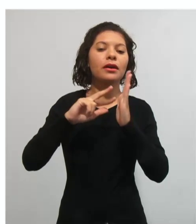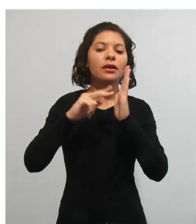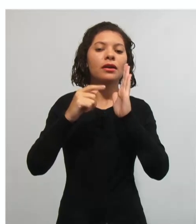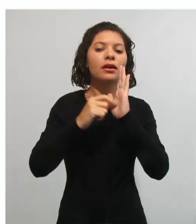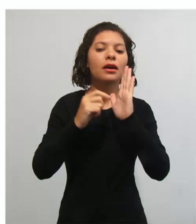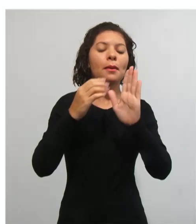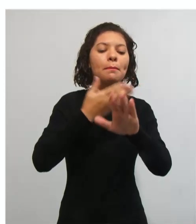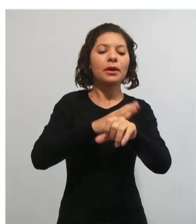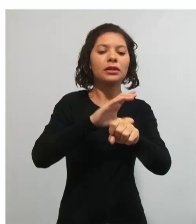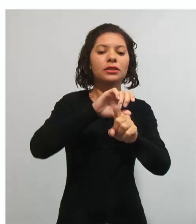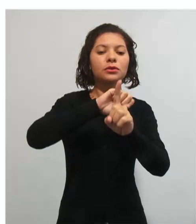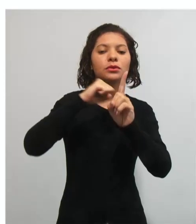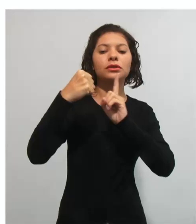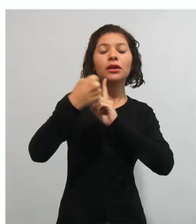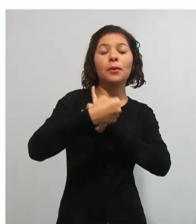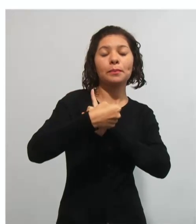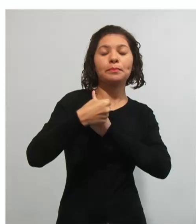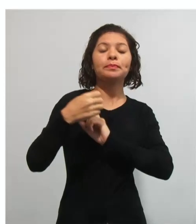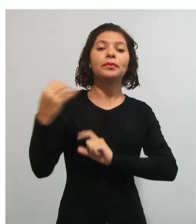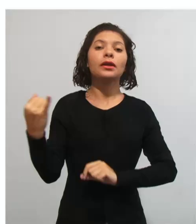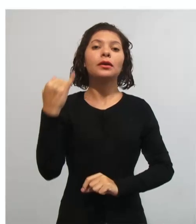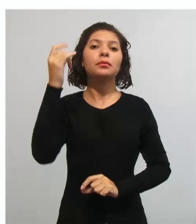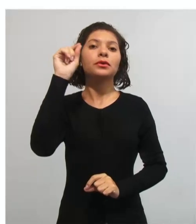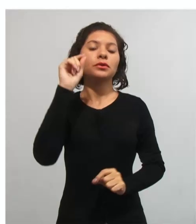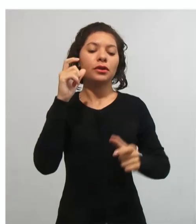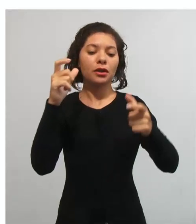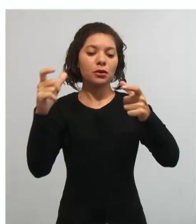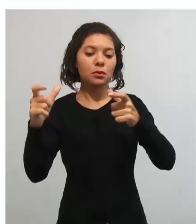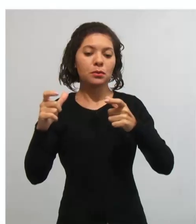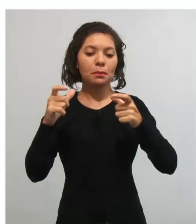leitura escolar, né, não exclua